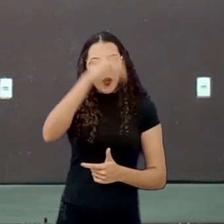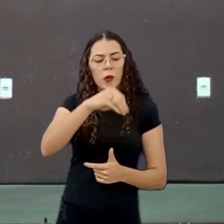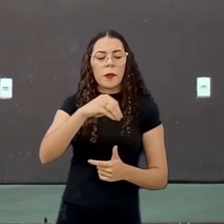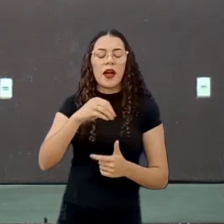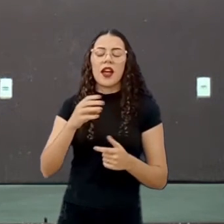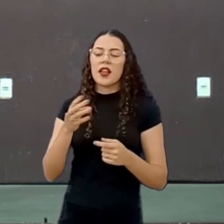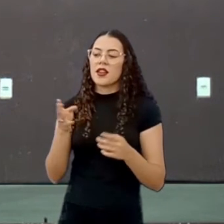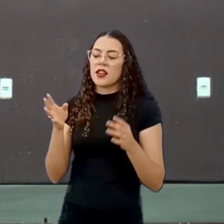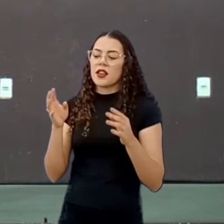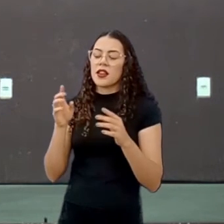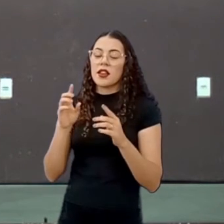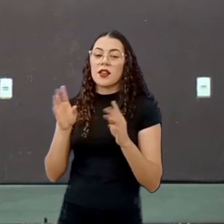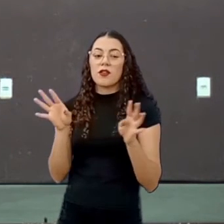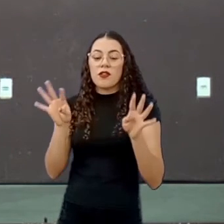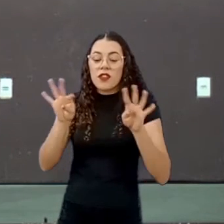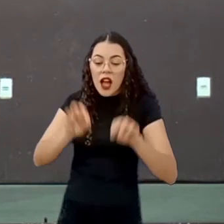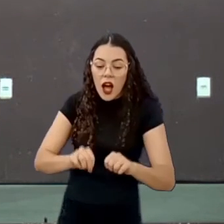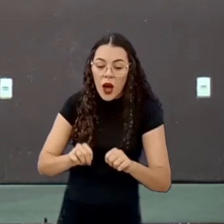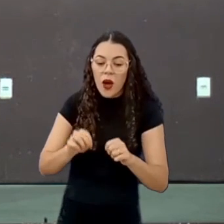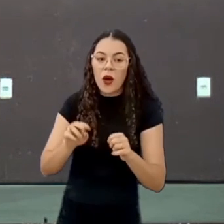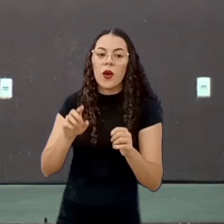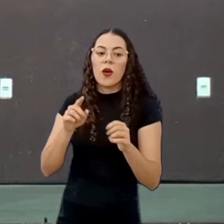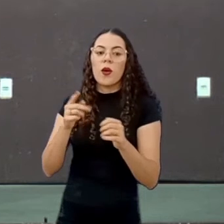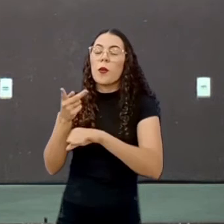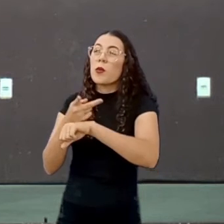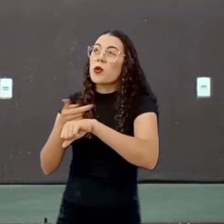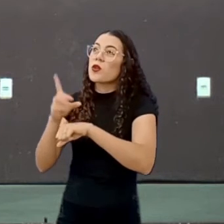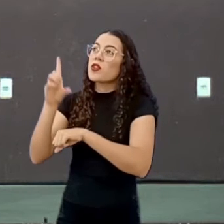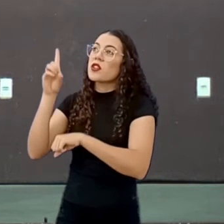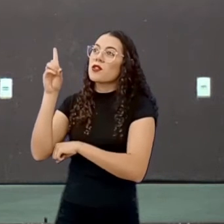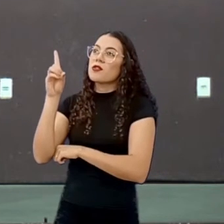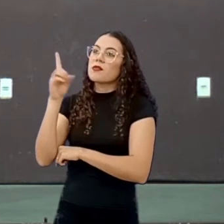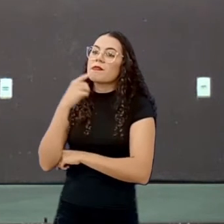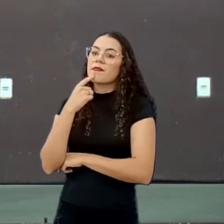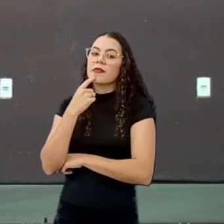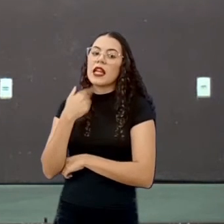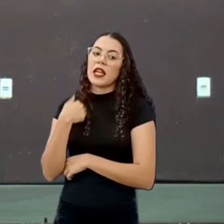finais a gente procura o Senhor, e aí a gente percebe, falhei,